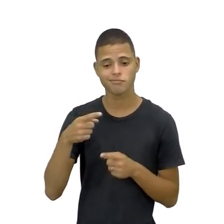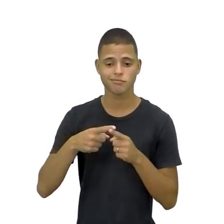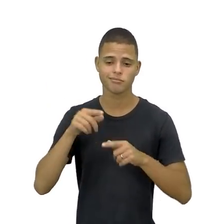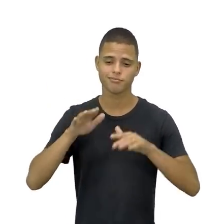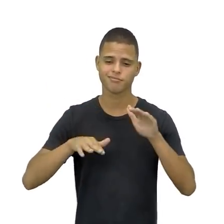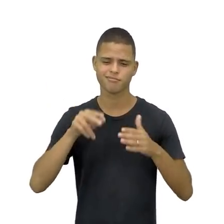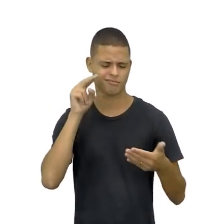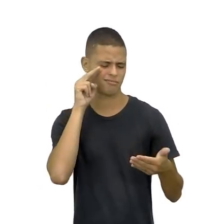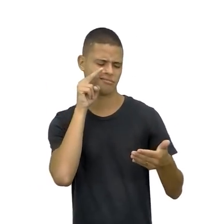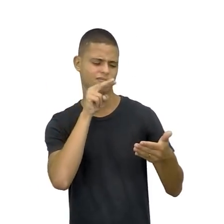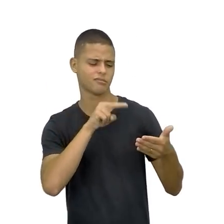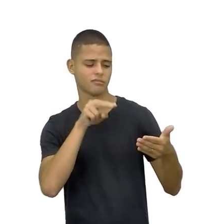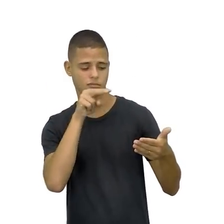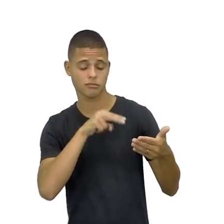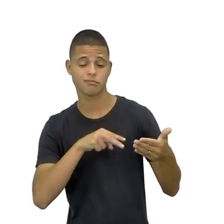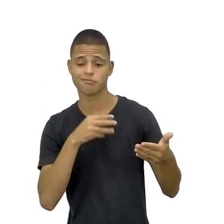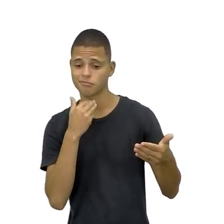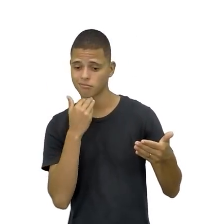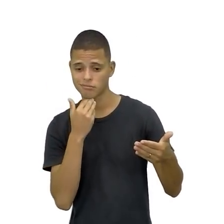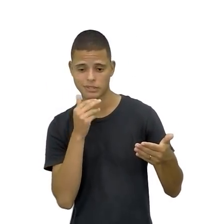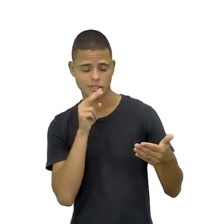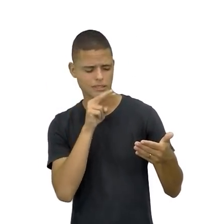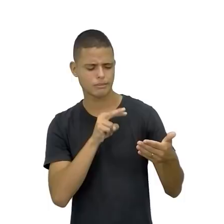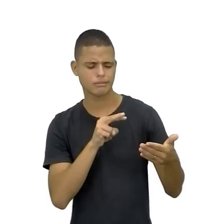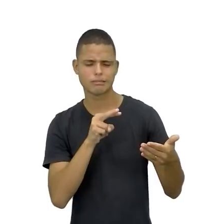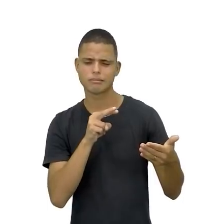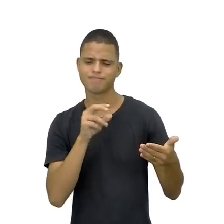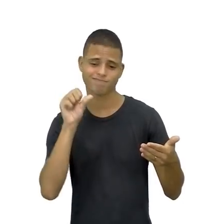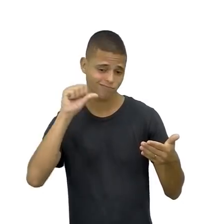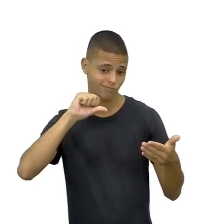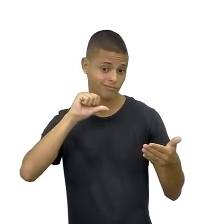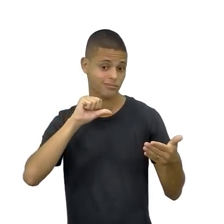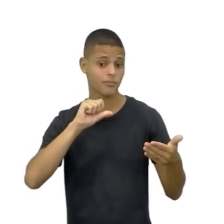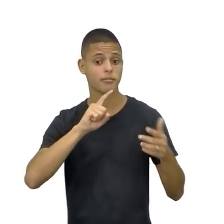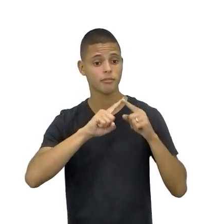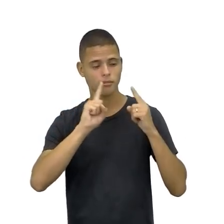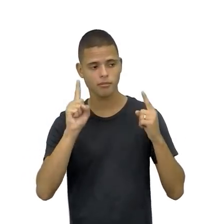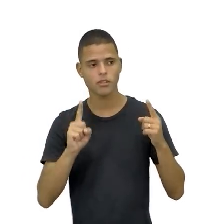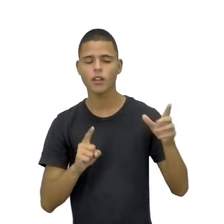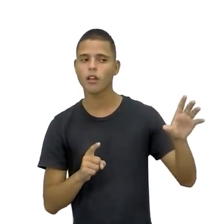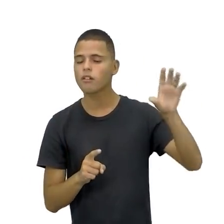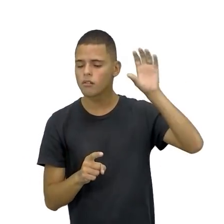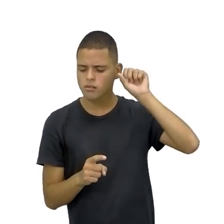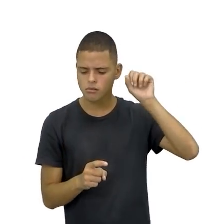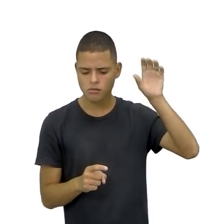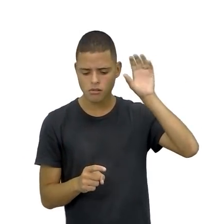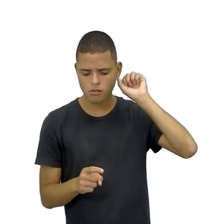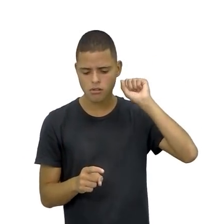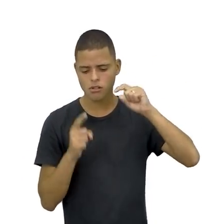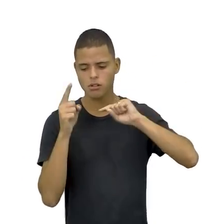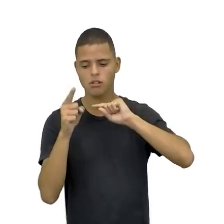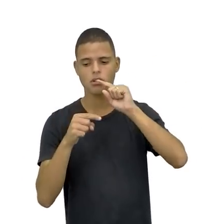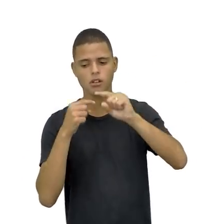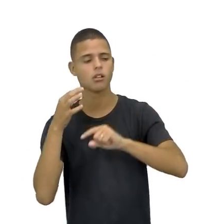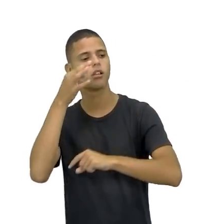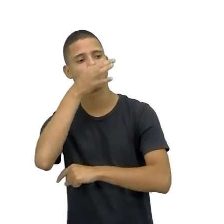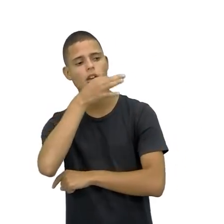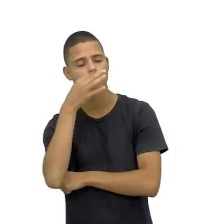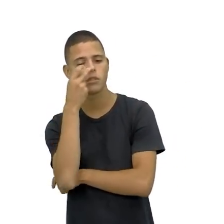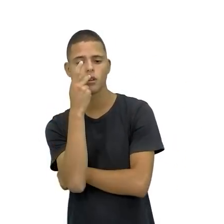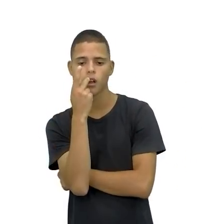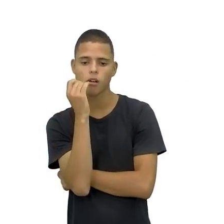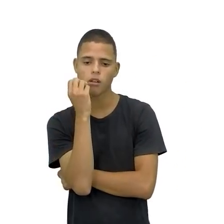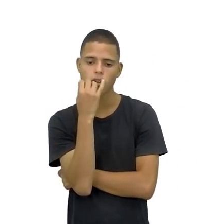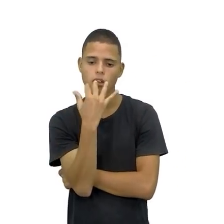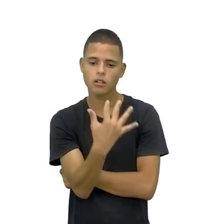proficiente, ele pode, então, ouvir a leitura compartilhada pelos seus colegas e também, de certa maneira, oralizar,